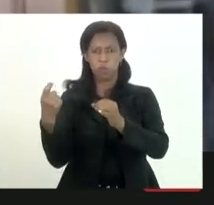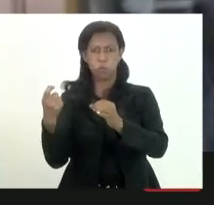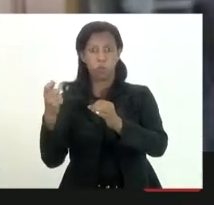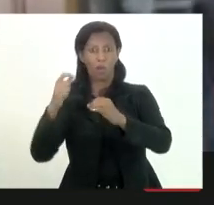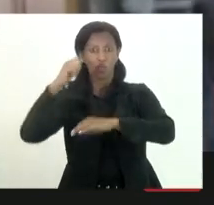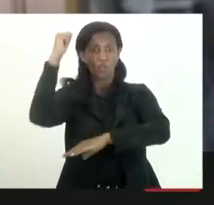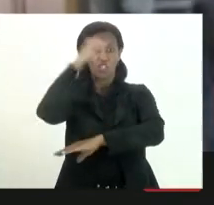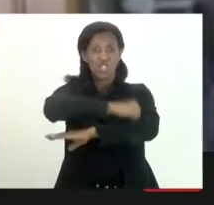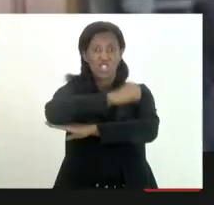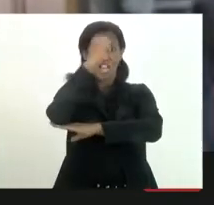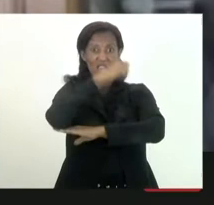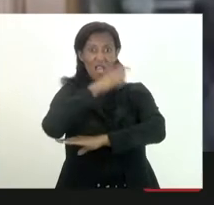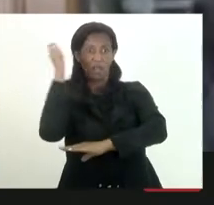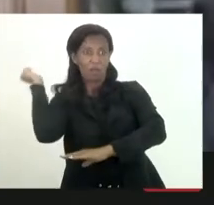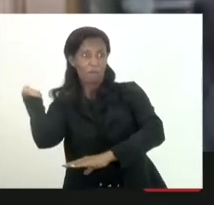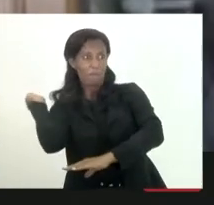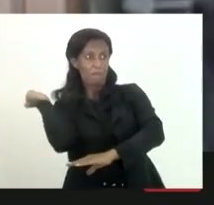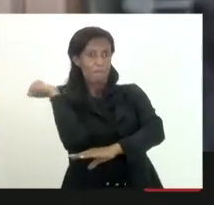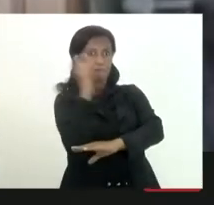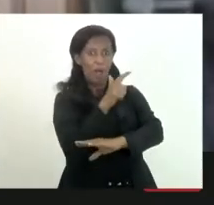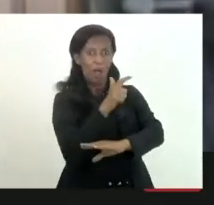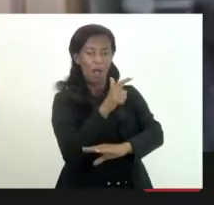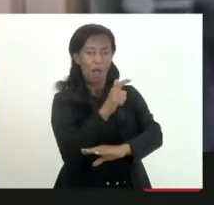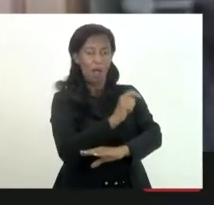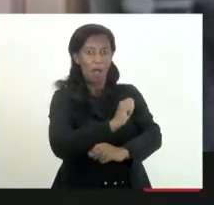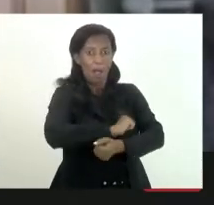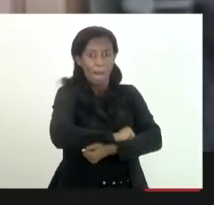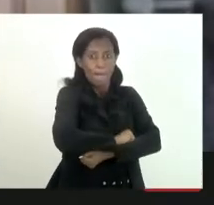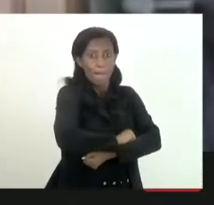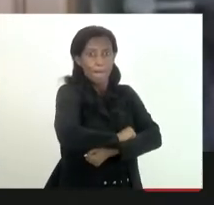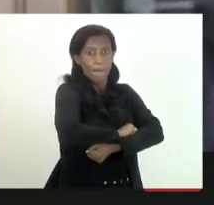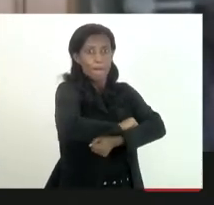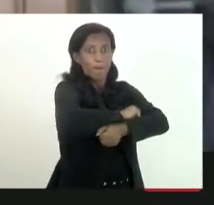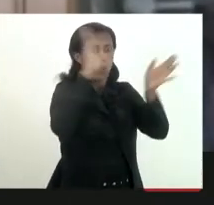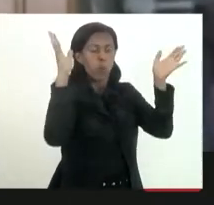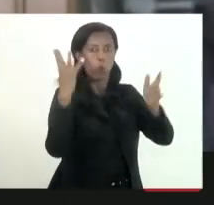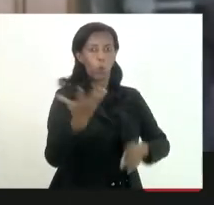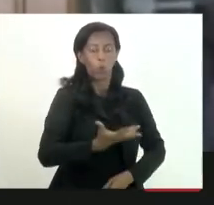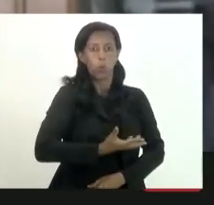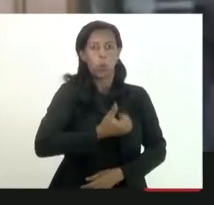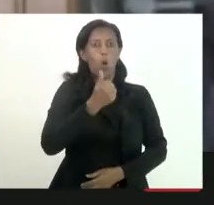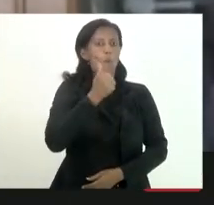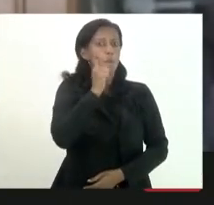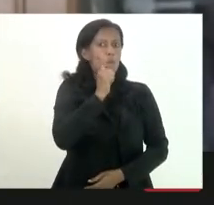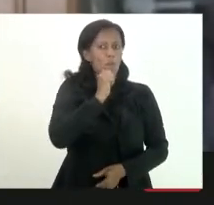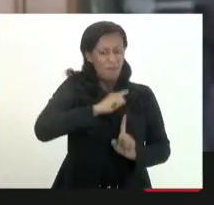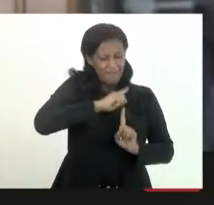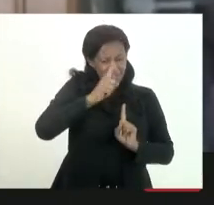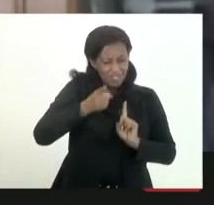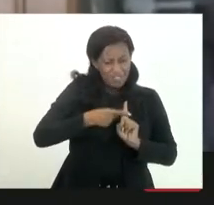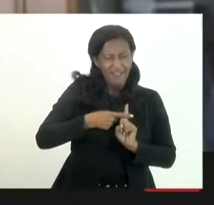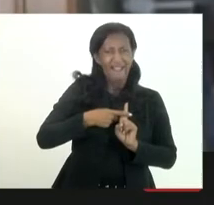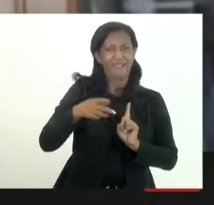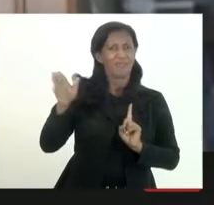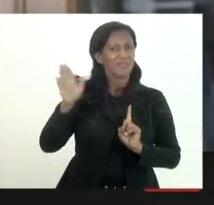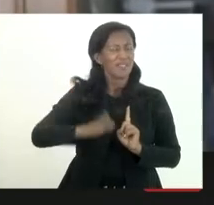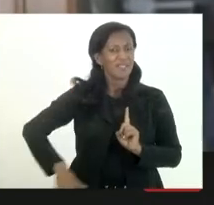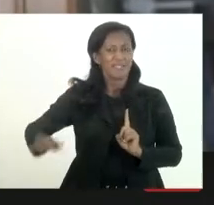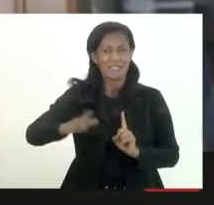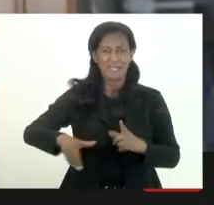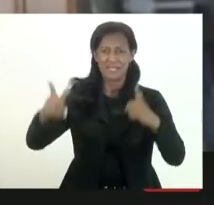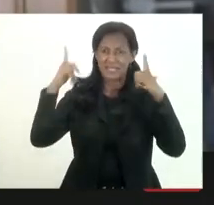janela do templo, e ali assustou mulheres grave das crianças e foi algo